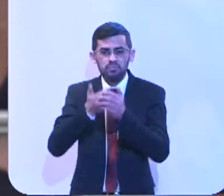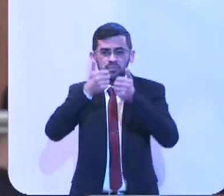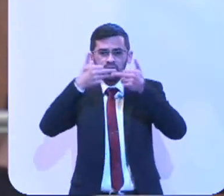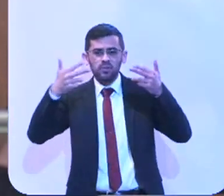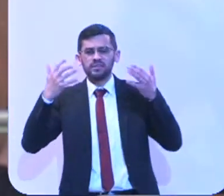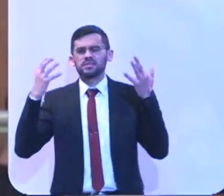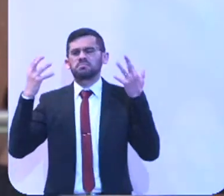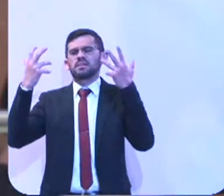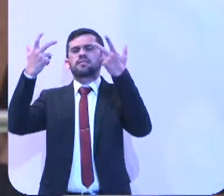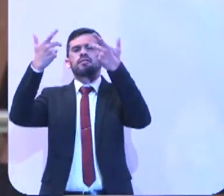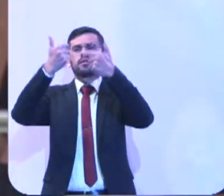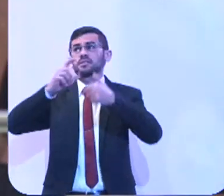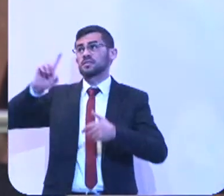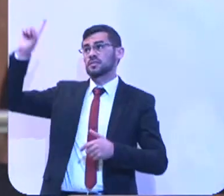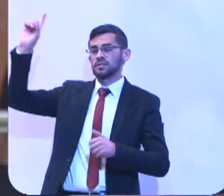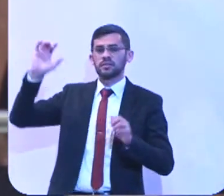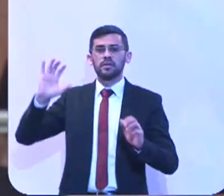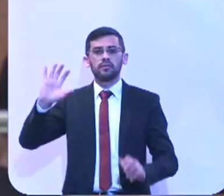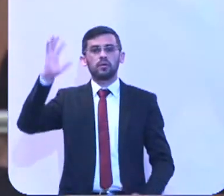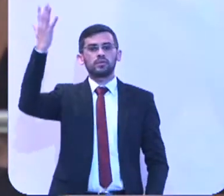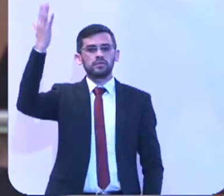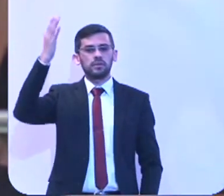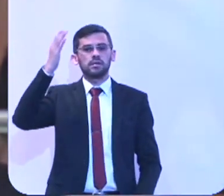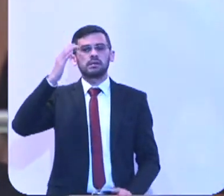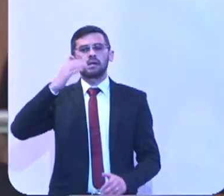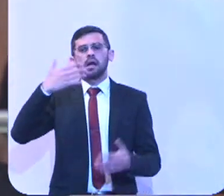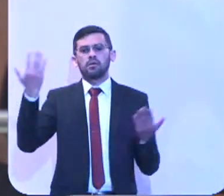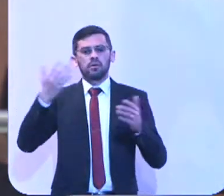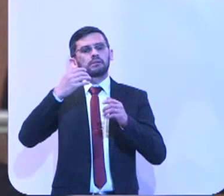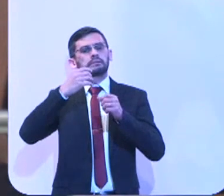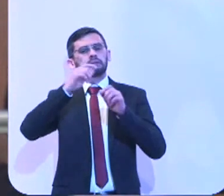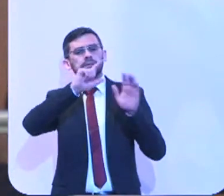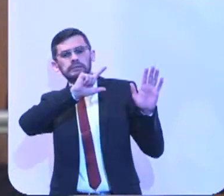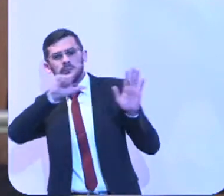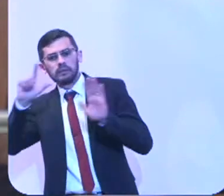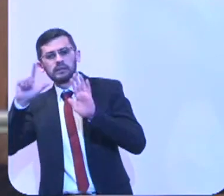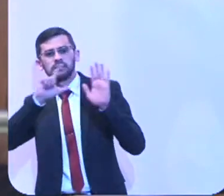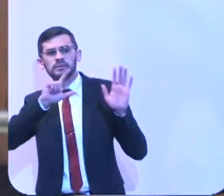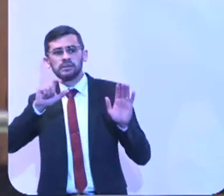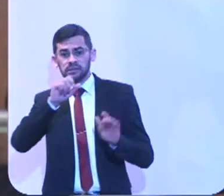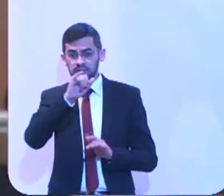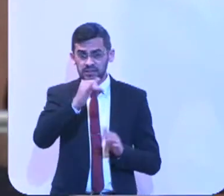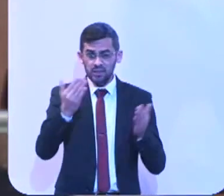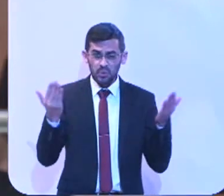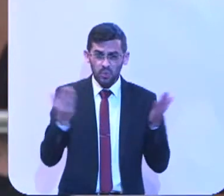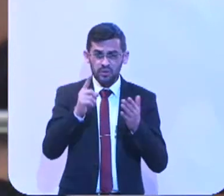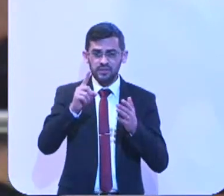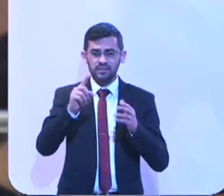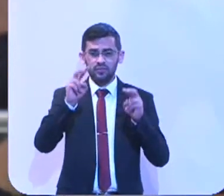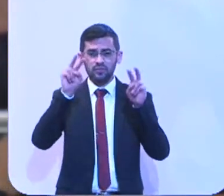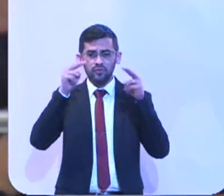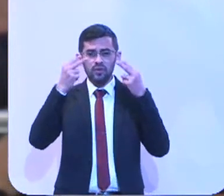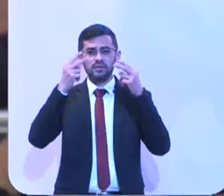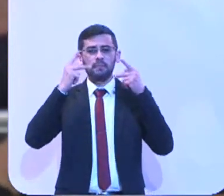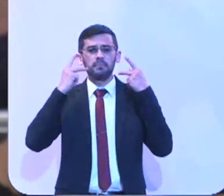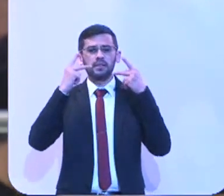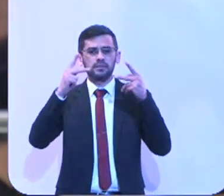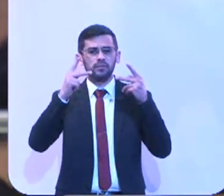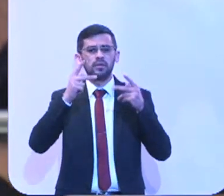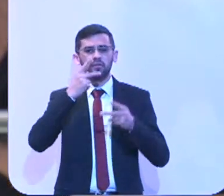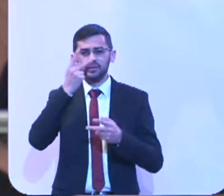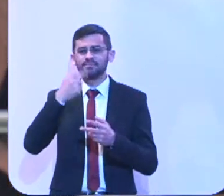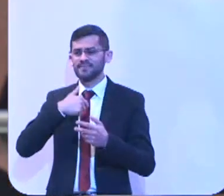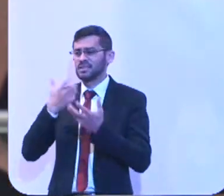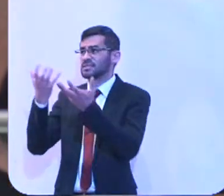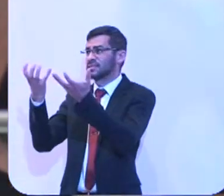coisas tremendas de Deus vão acontecer nos próximos dias. Se hoje você ouviu essa palavra e está dizendo, Deus, eu quero.